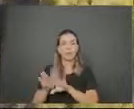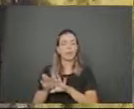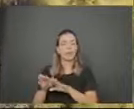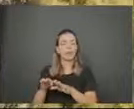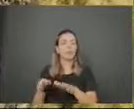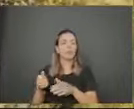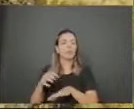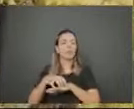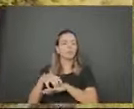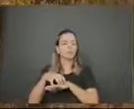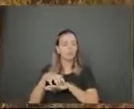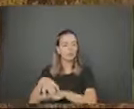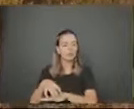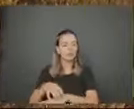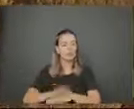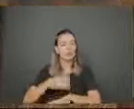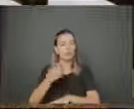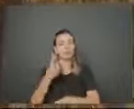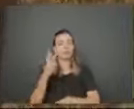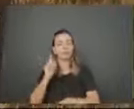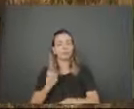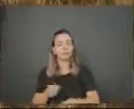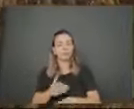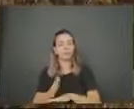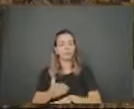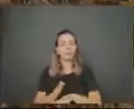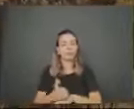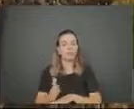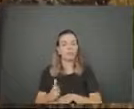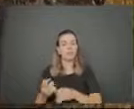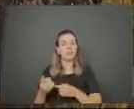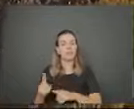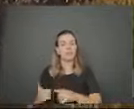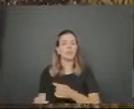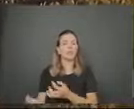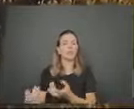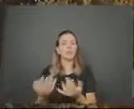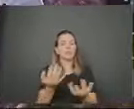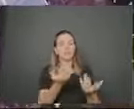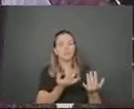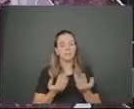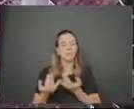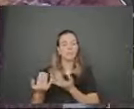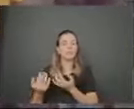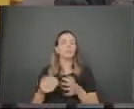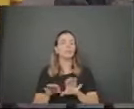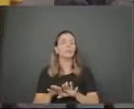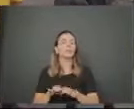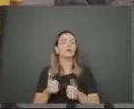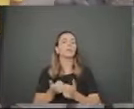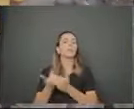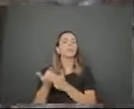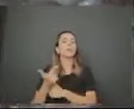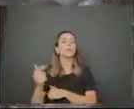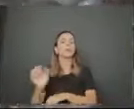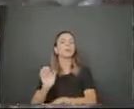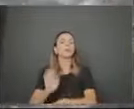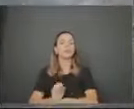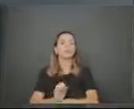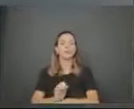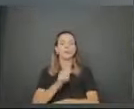12 mil ações em combate a incêndios florestais, inclusive em apoio a outros estados, como na região do